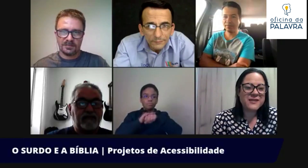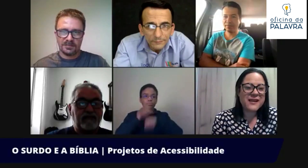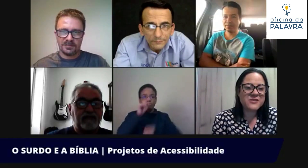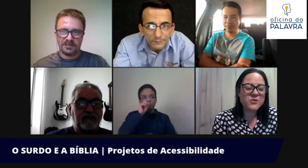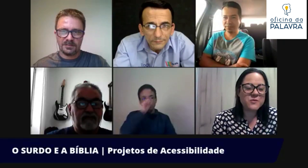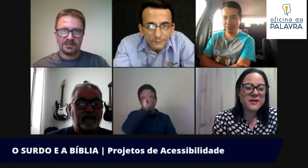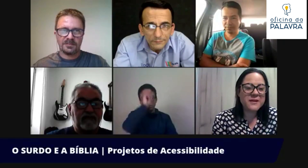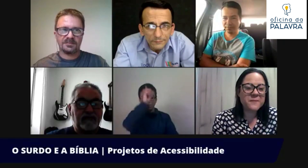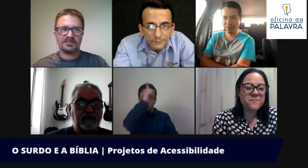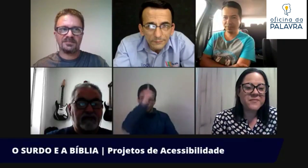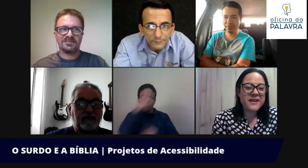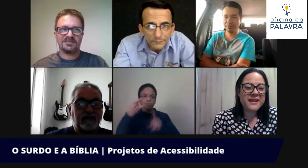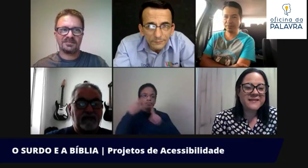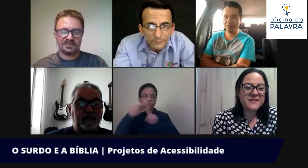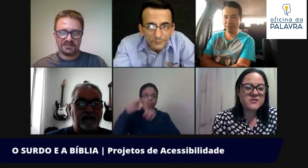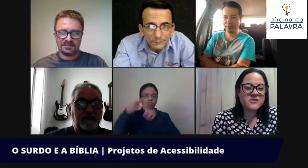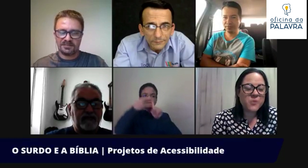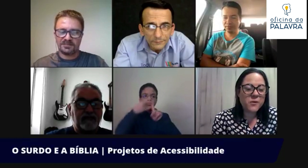a gente falar sobre